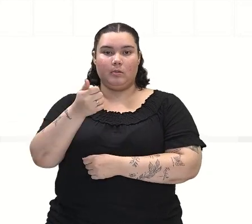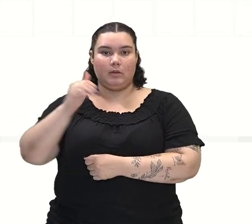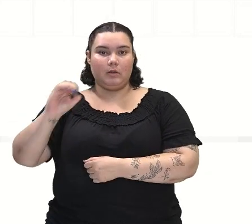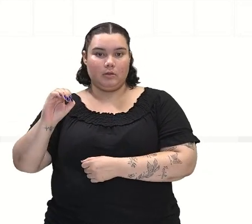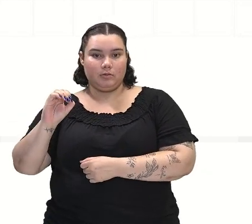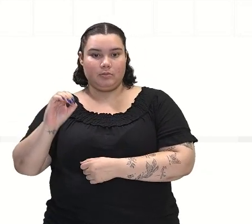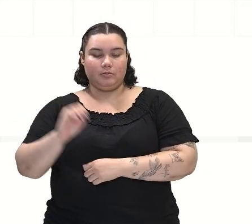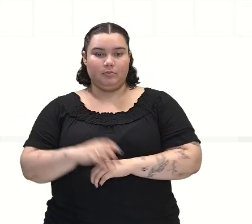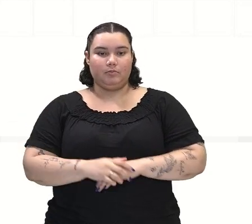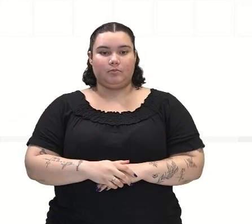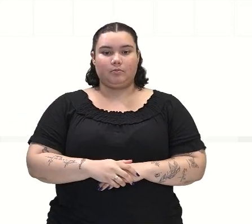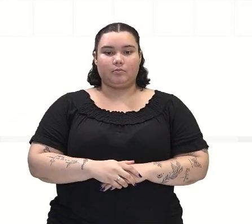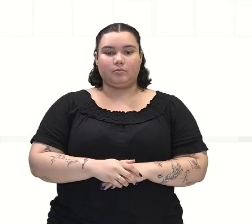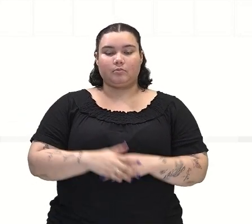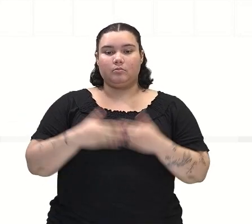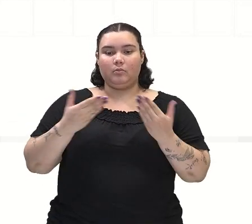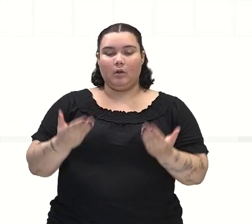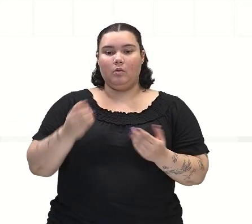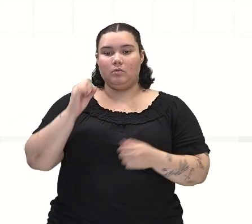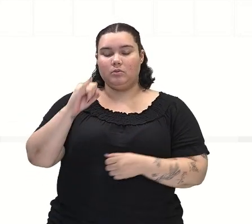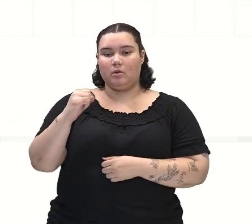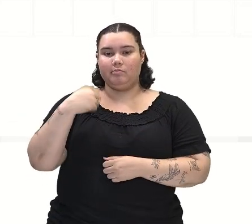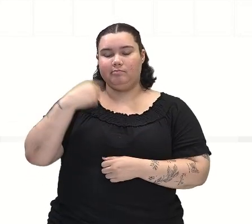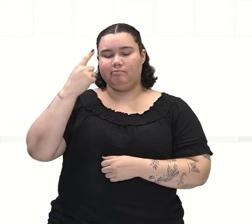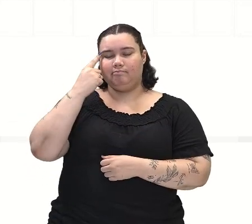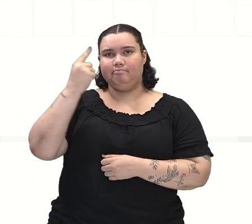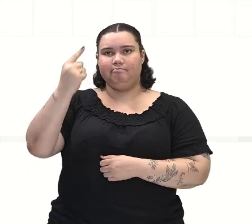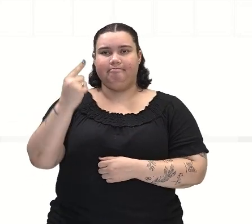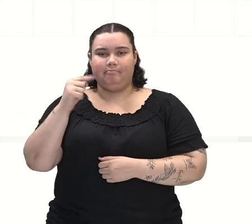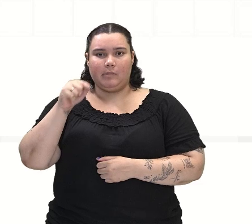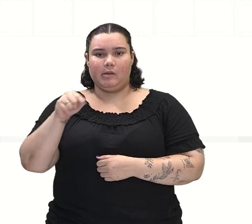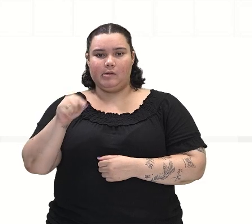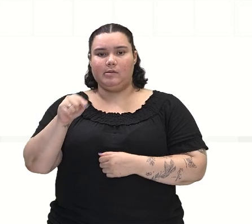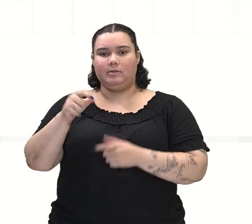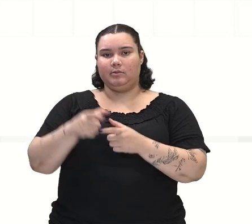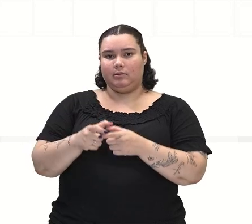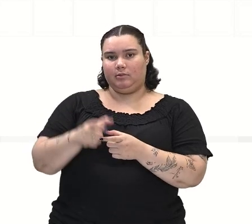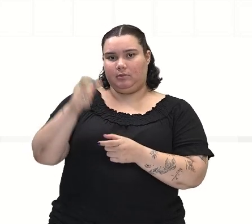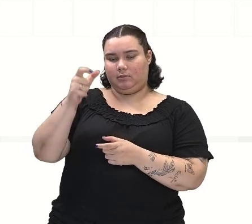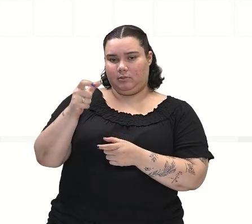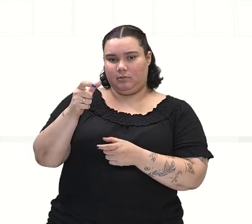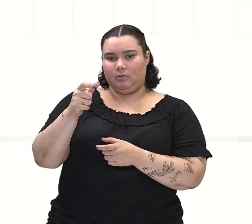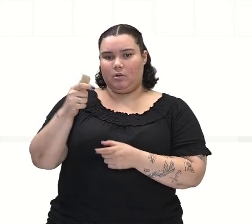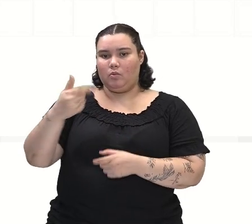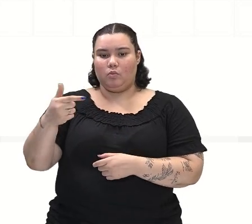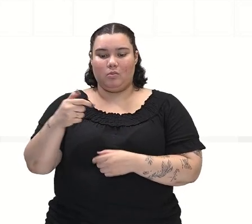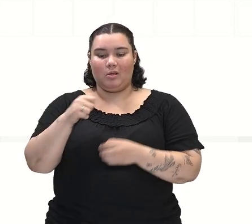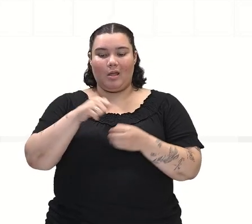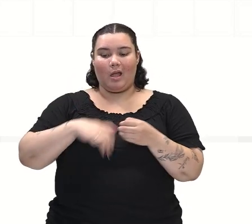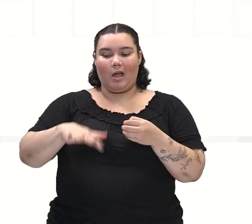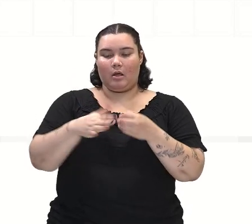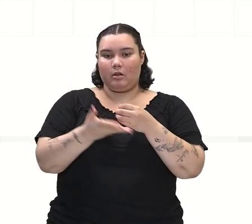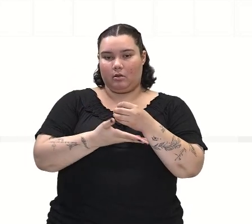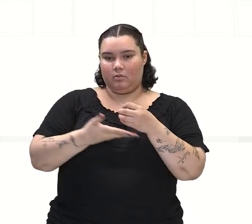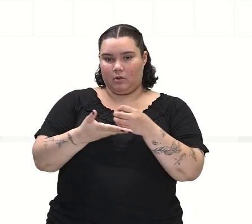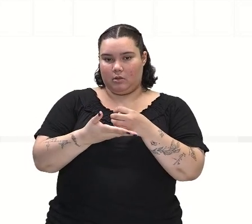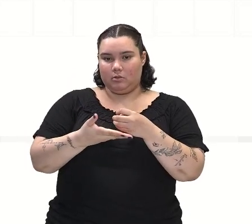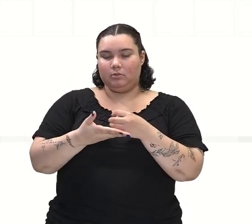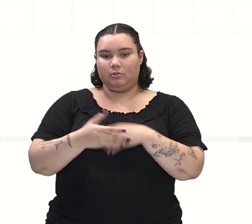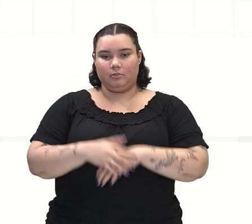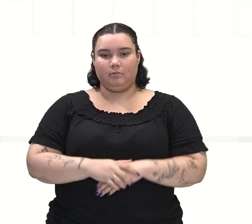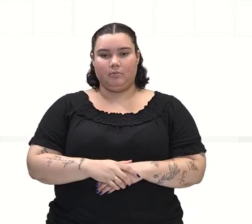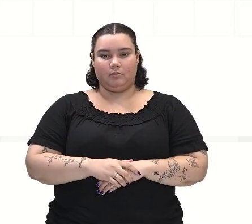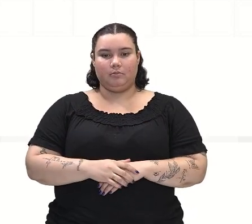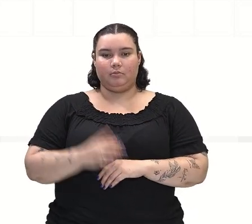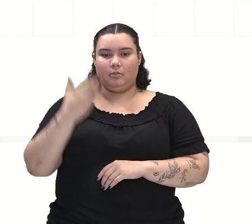veja que se eu for pensar aí no cilindro, agora ele não me deu mais a área, né? Ele